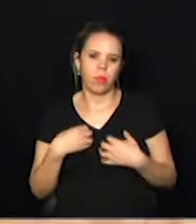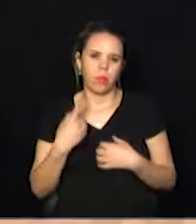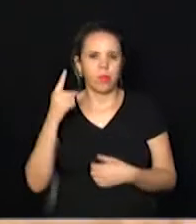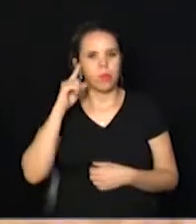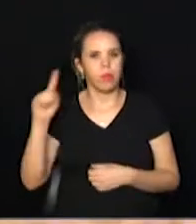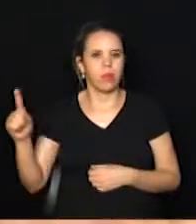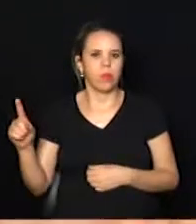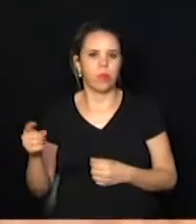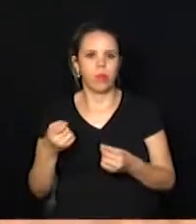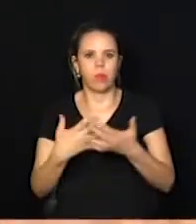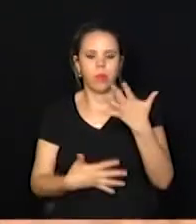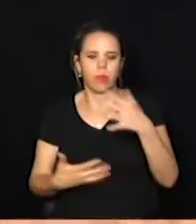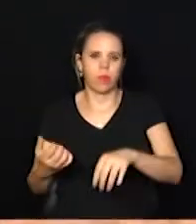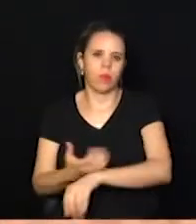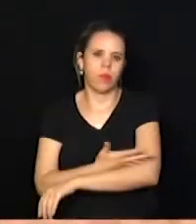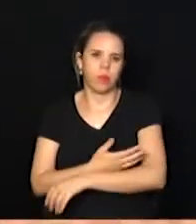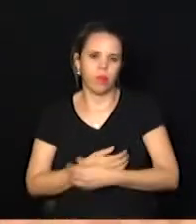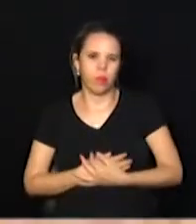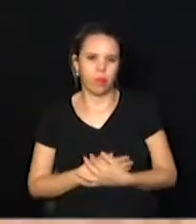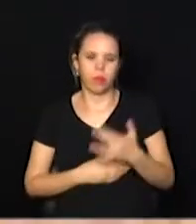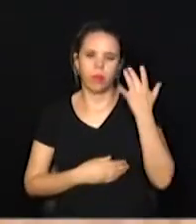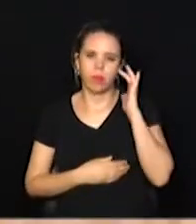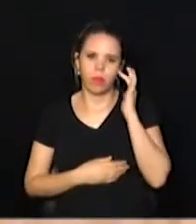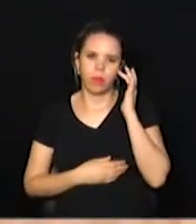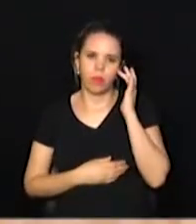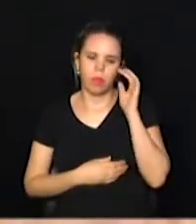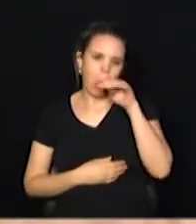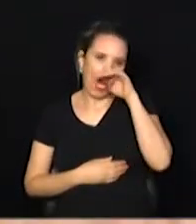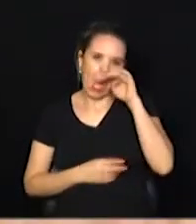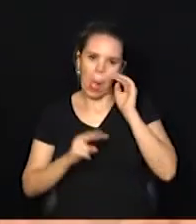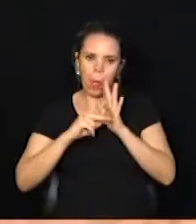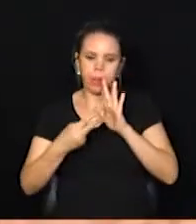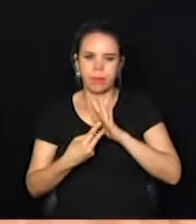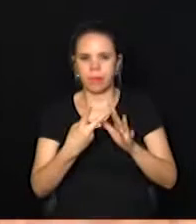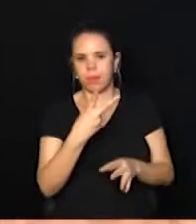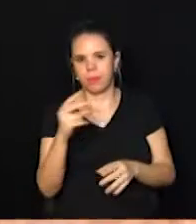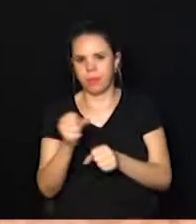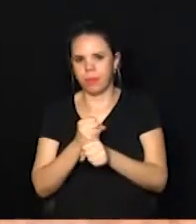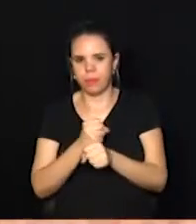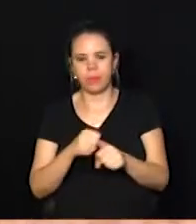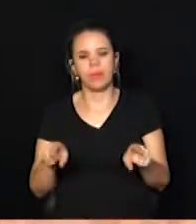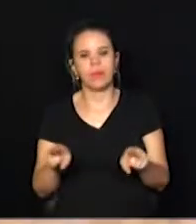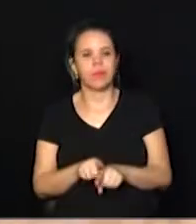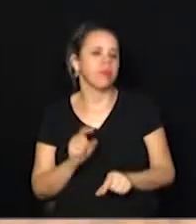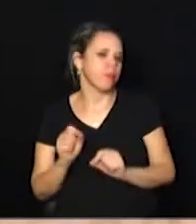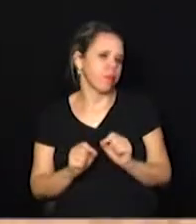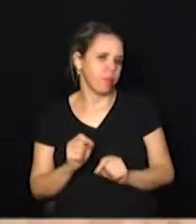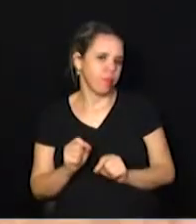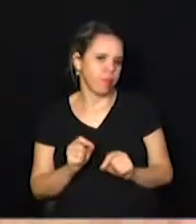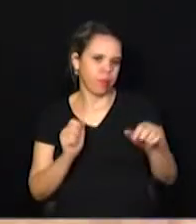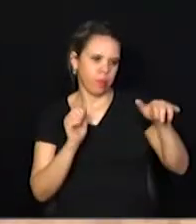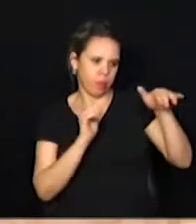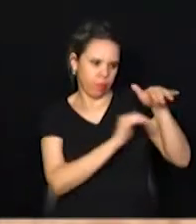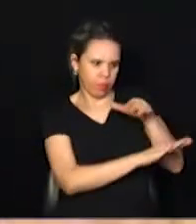está repleto de emoção, né? Eu acho que o simbolismo dos 20 anos e a questão do